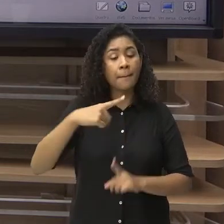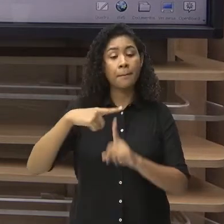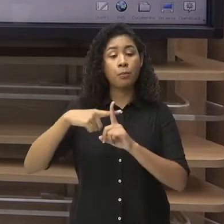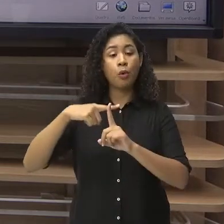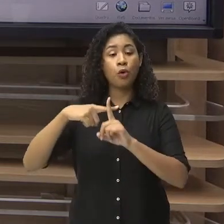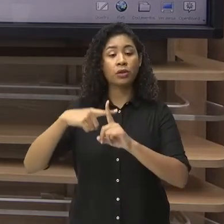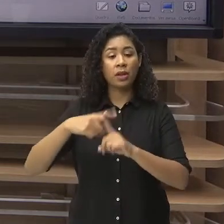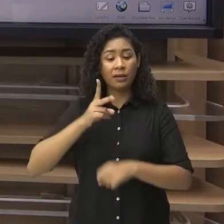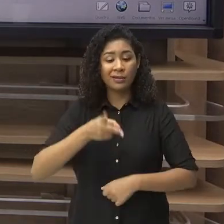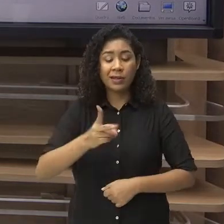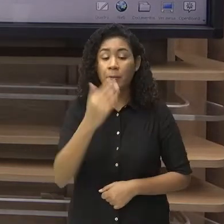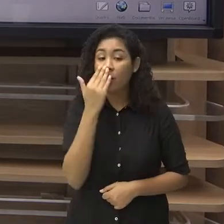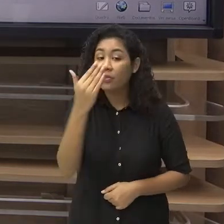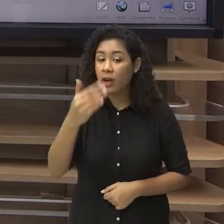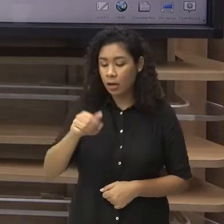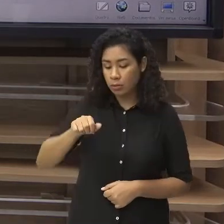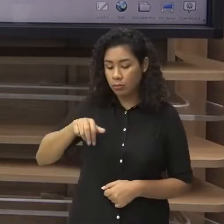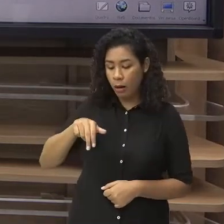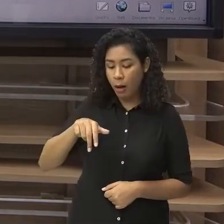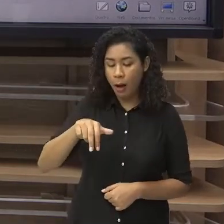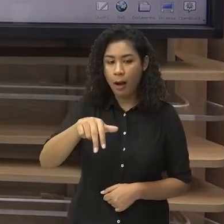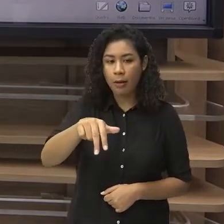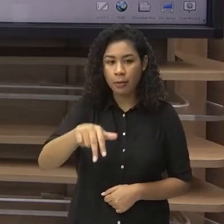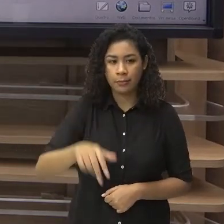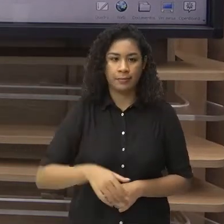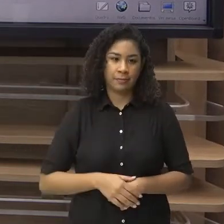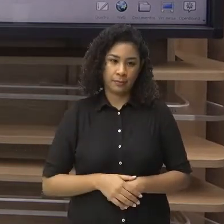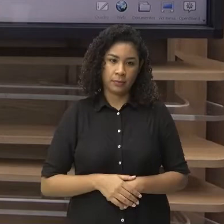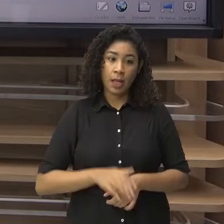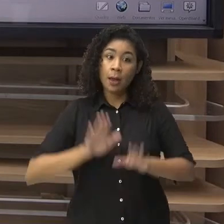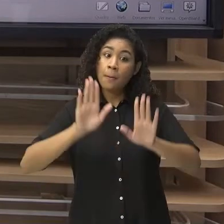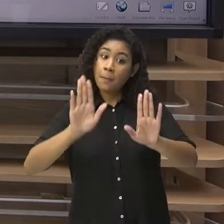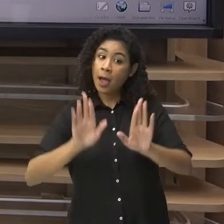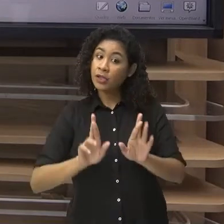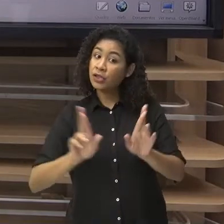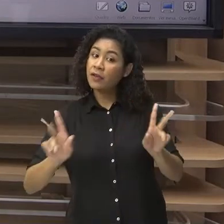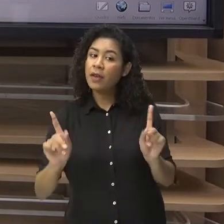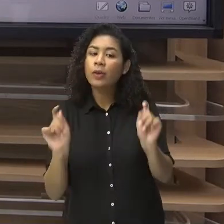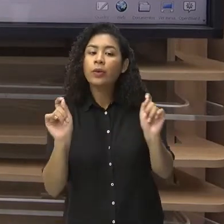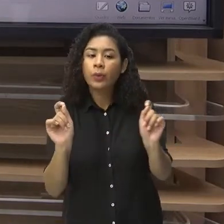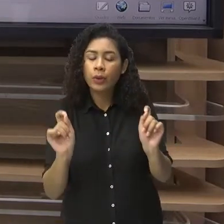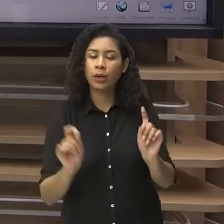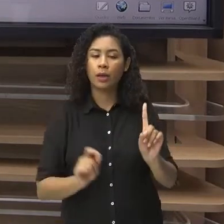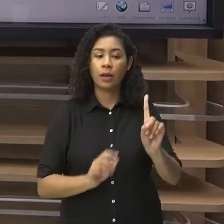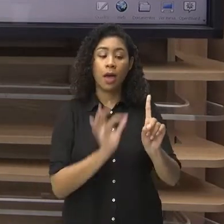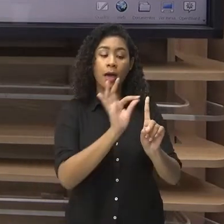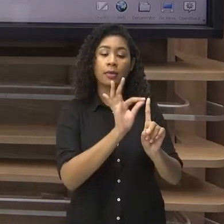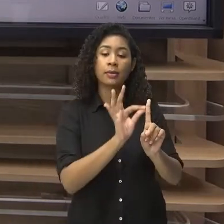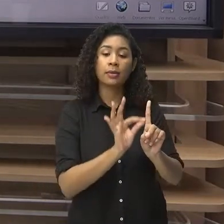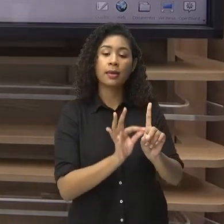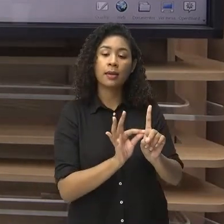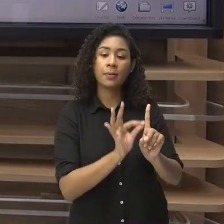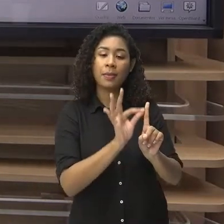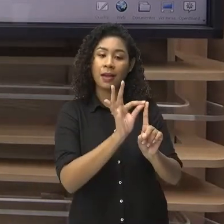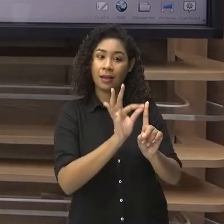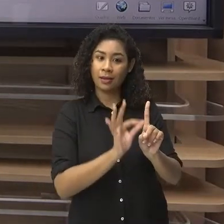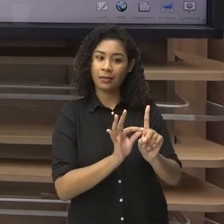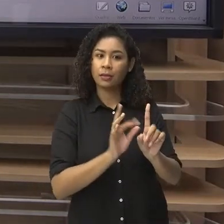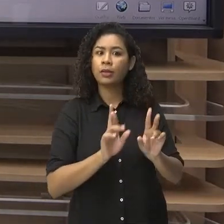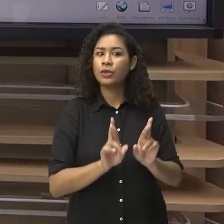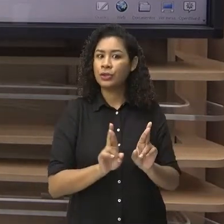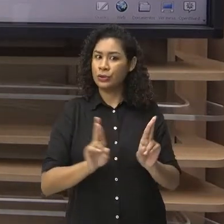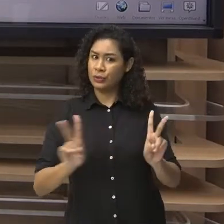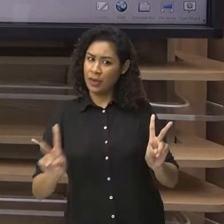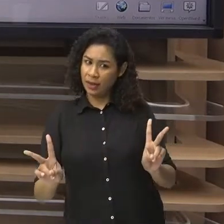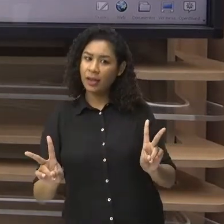positiva. Diferente de temperatura, por exemplo, onde você pode ter temperatura positiva ou temperatura negativa. No caso da distância, não,